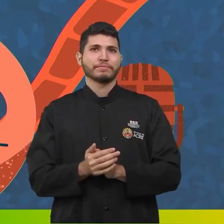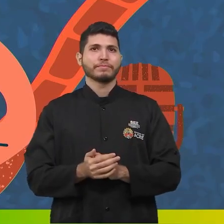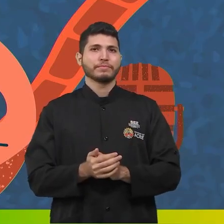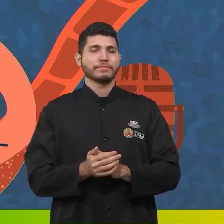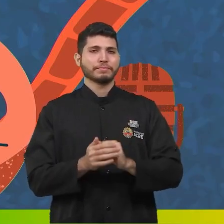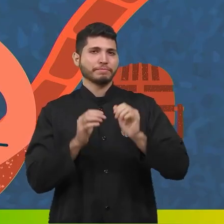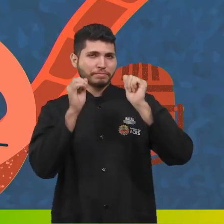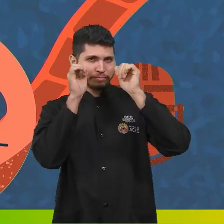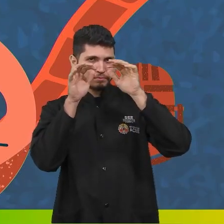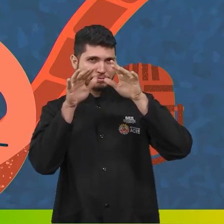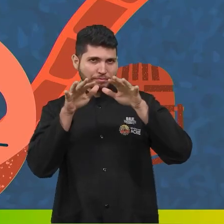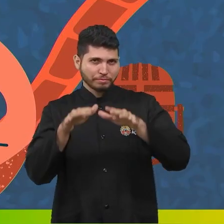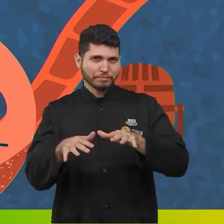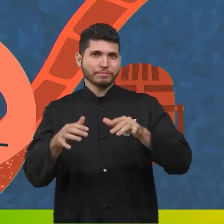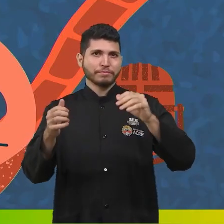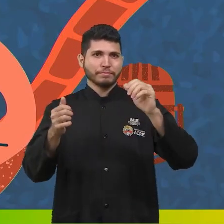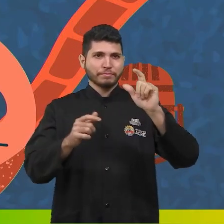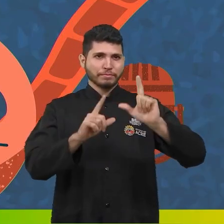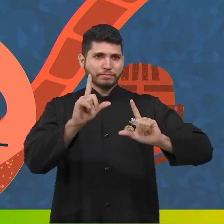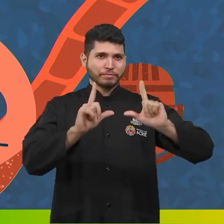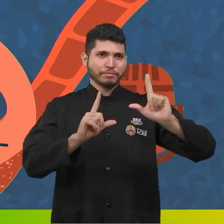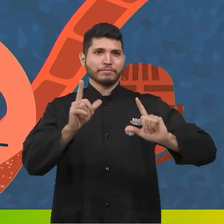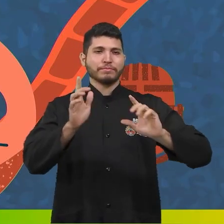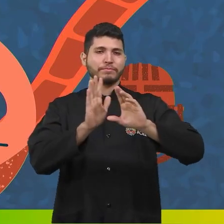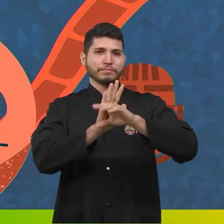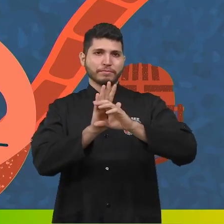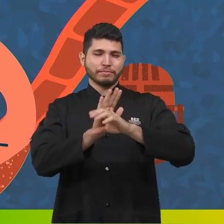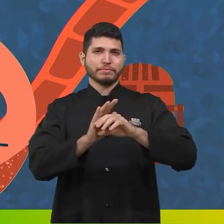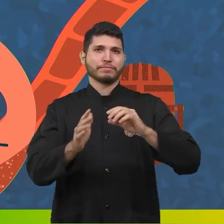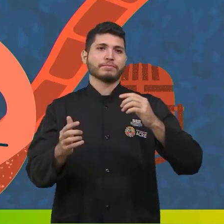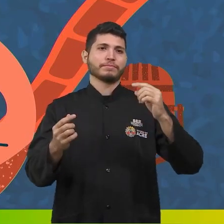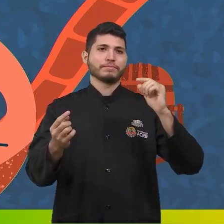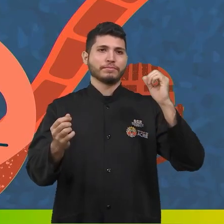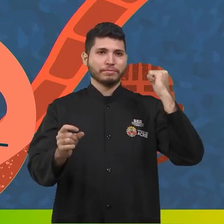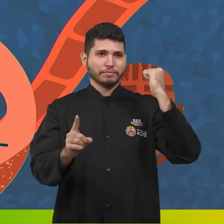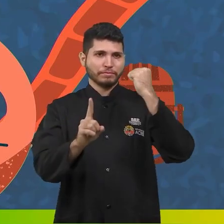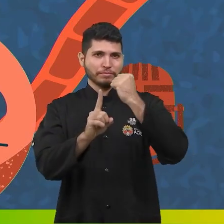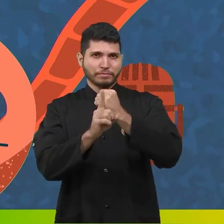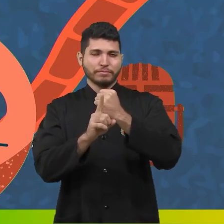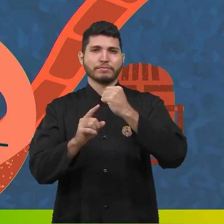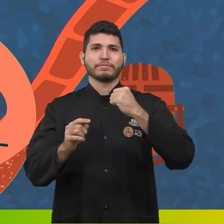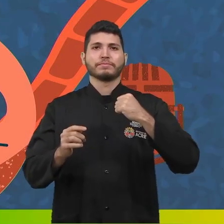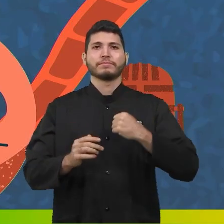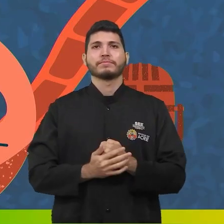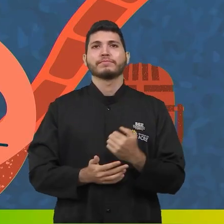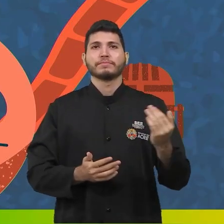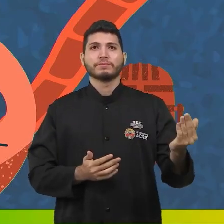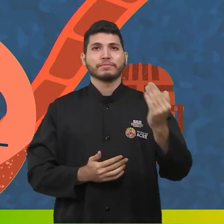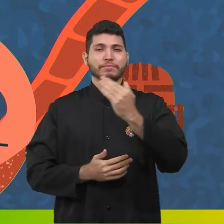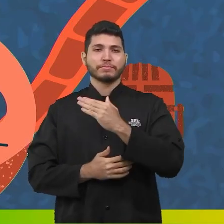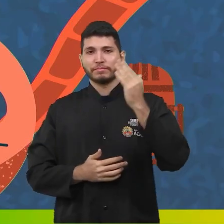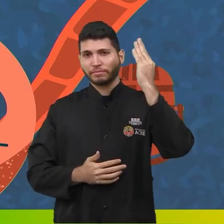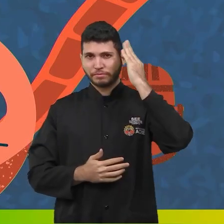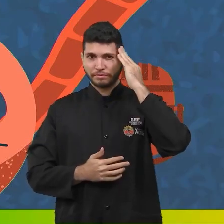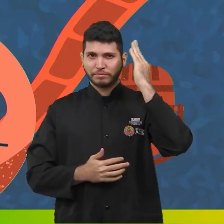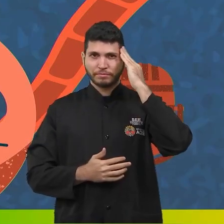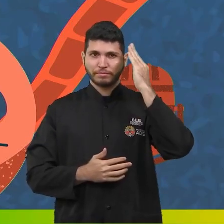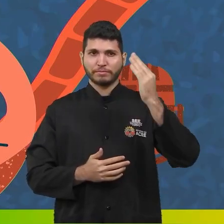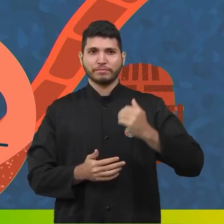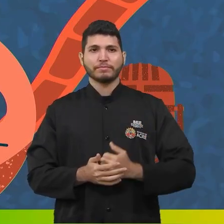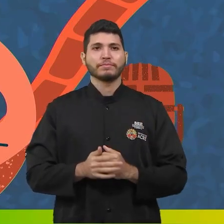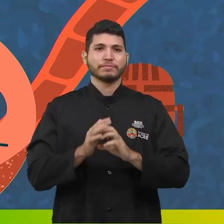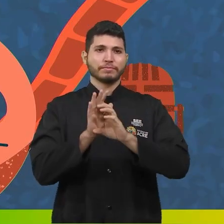o impacto. Nós vamos observar, durante a aula, conceito